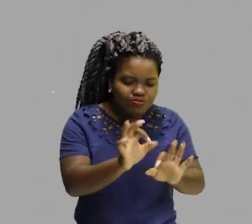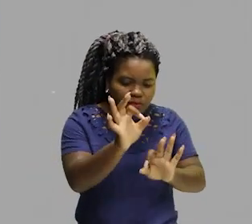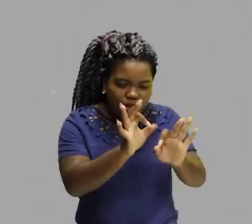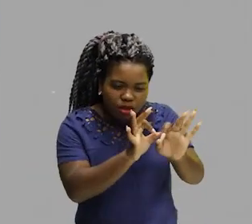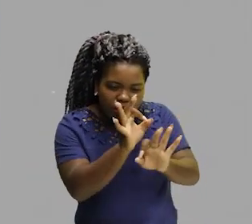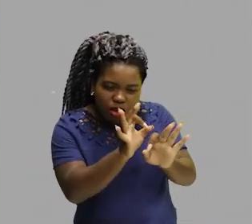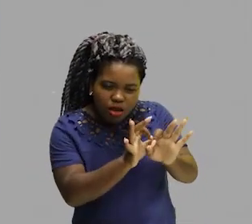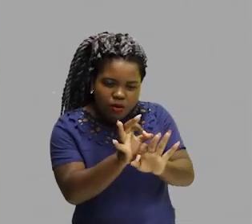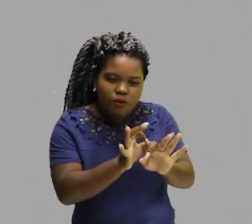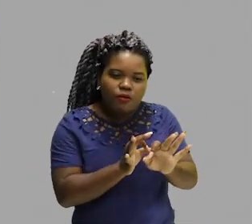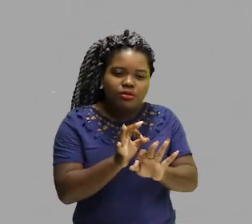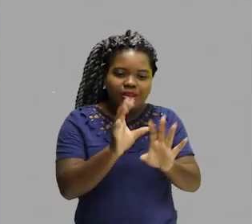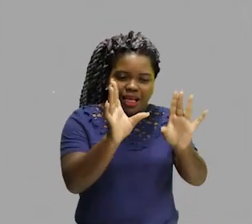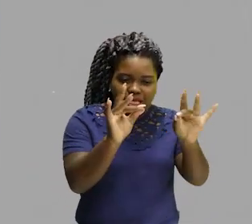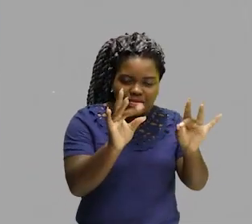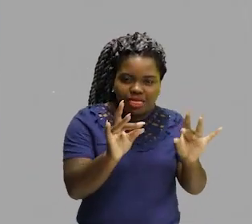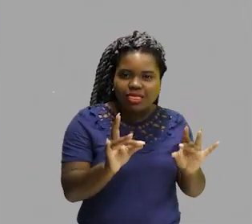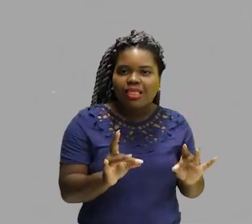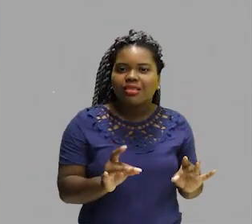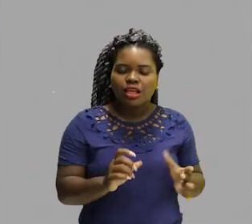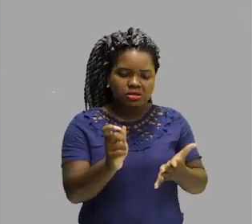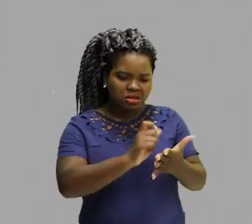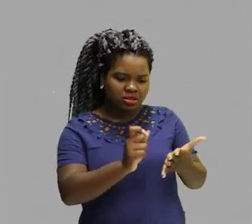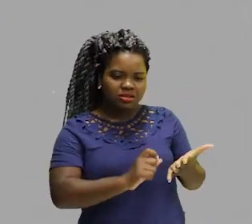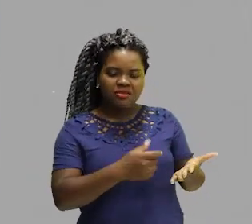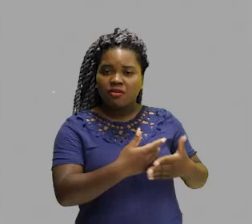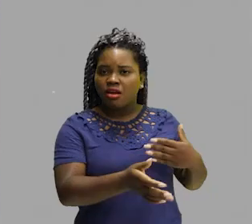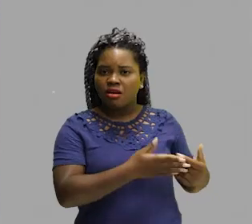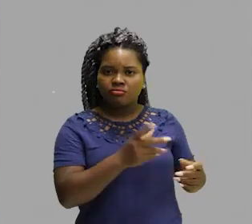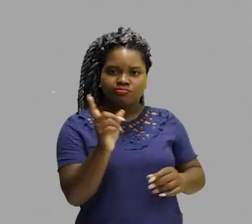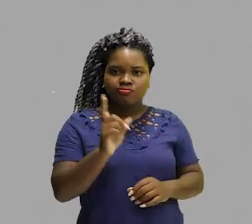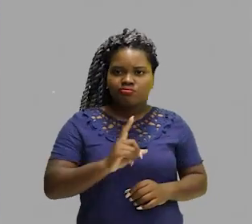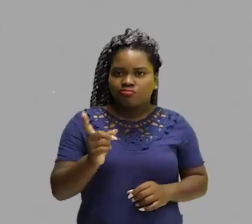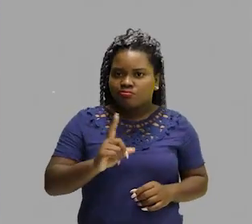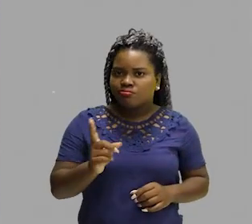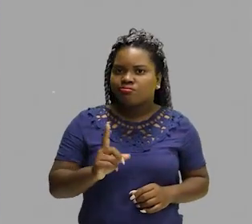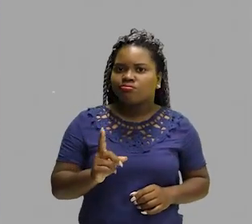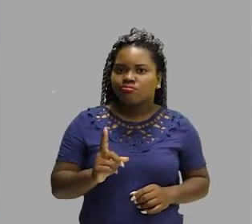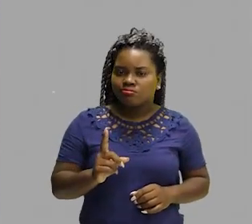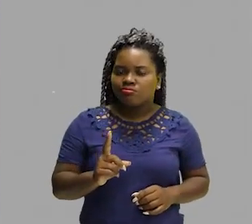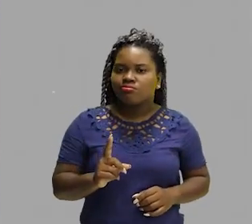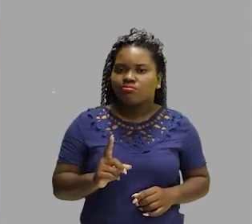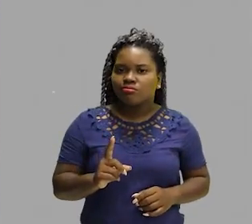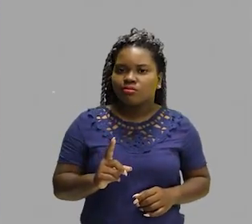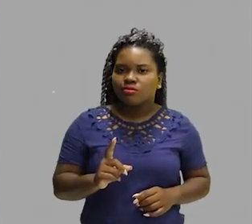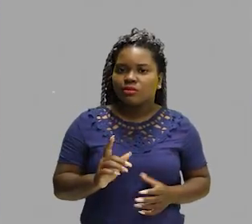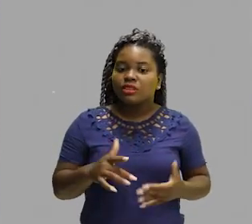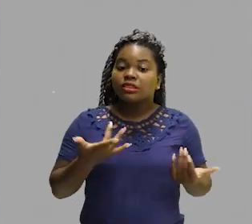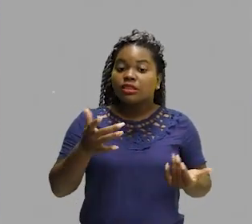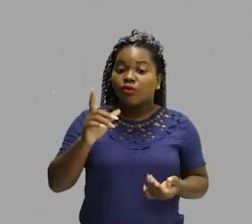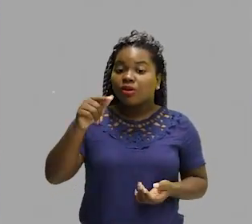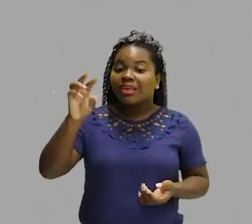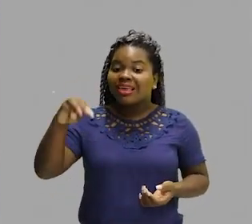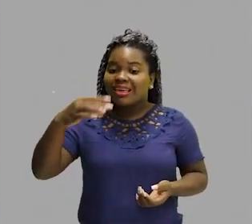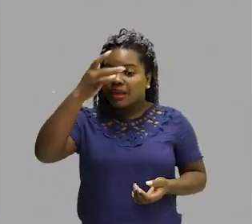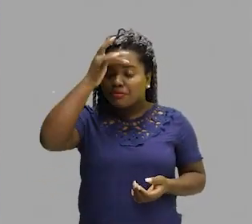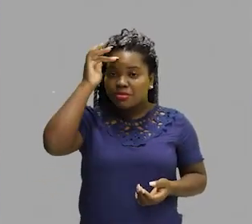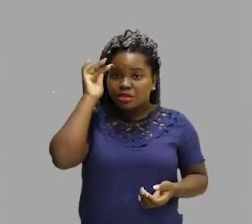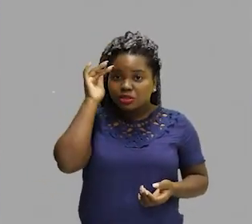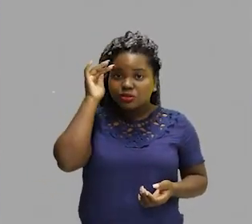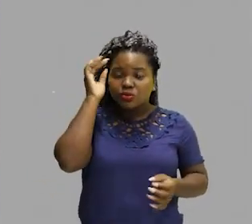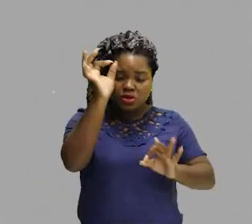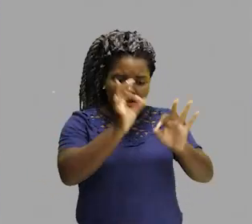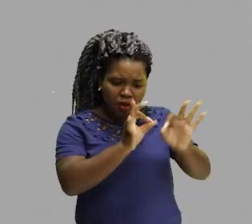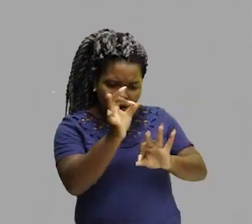escrever, não. Tá certo? Por isso que, na maioria das vezes, quem fazia as poesias eram da nobreza, que